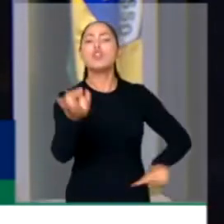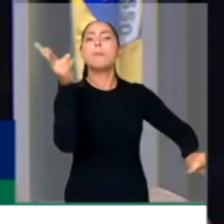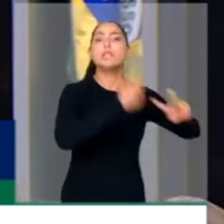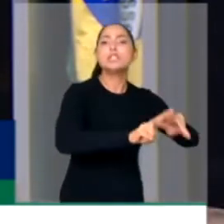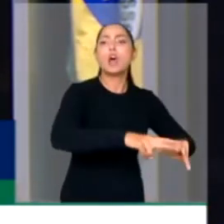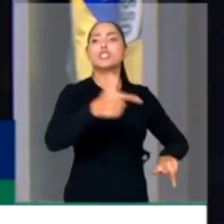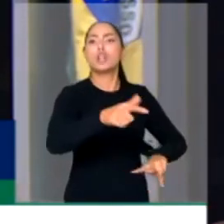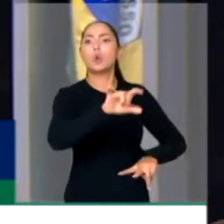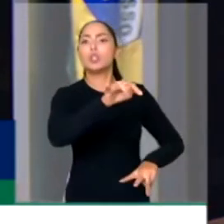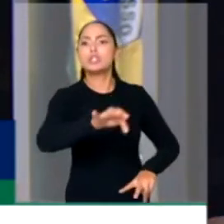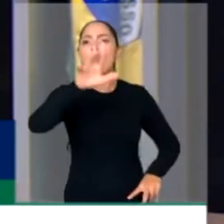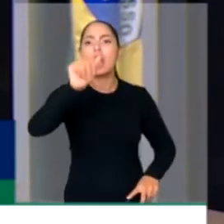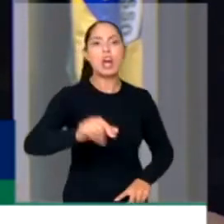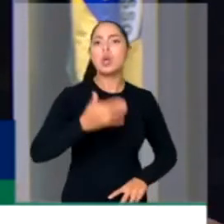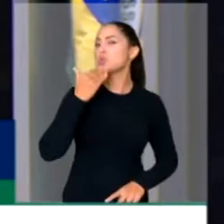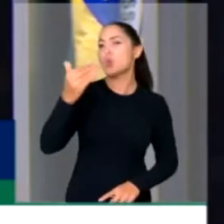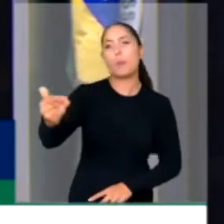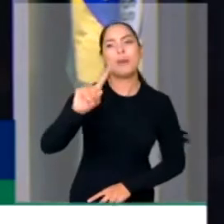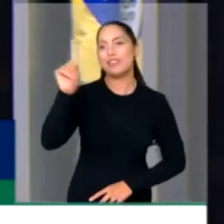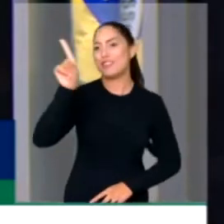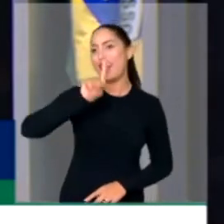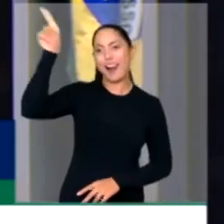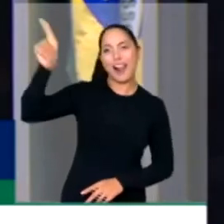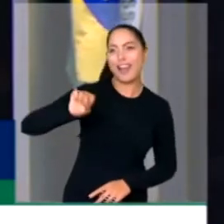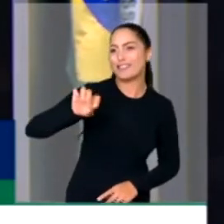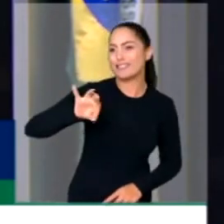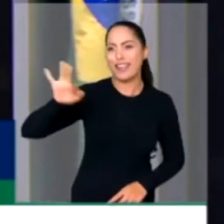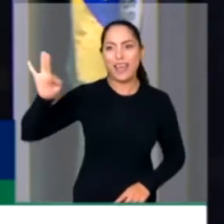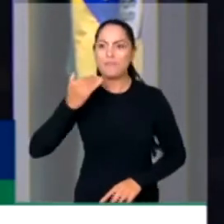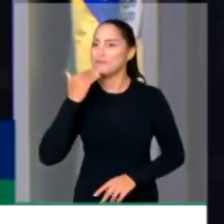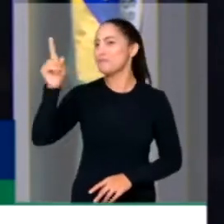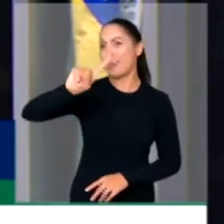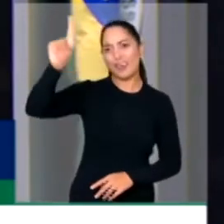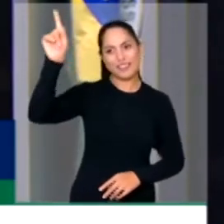instância, não pedia liminar para o Gilmar Mendes no Supremo,